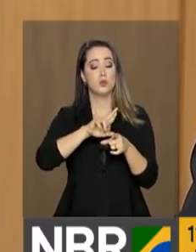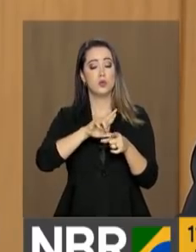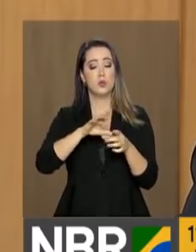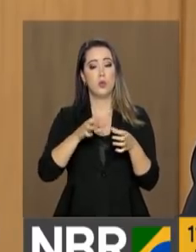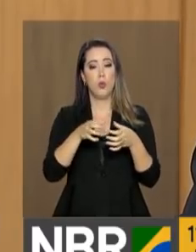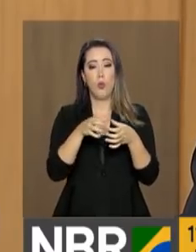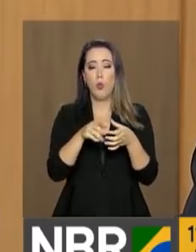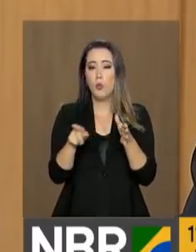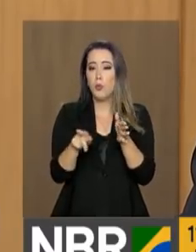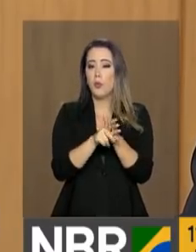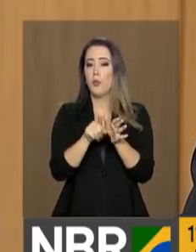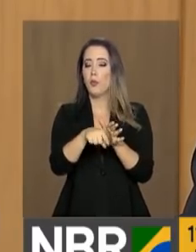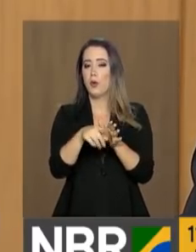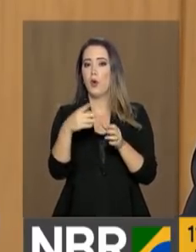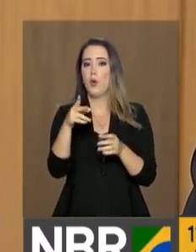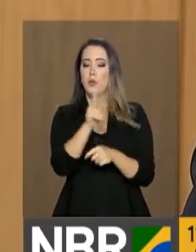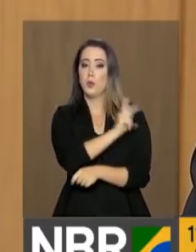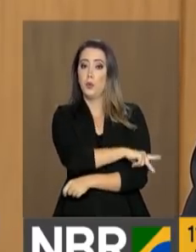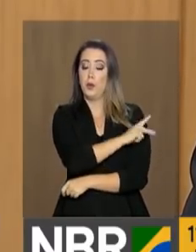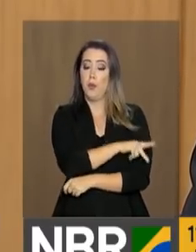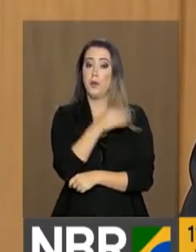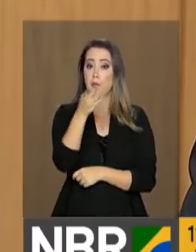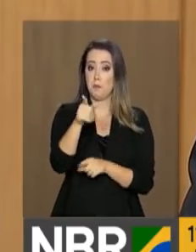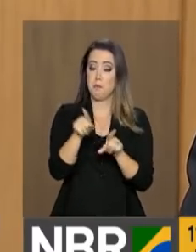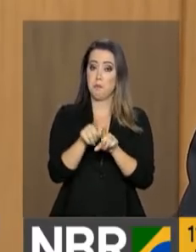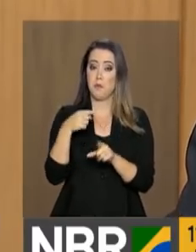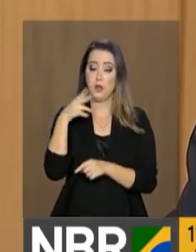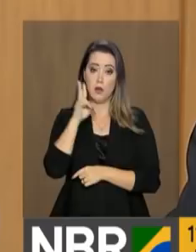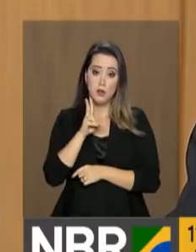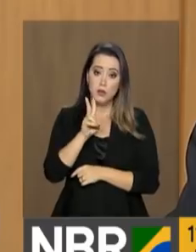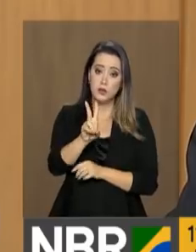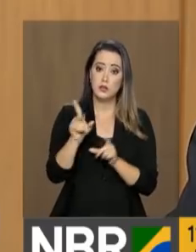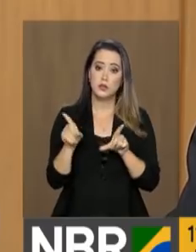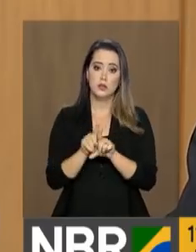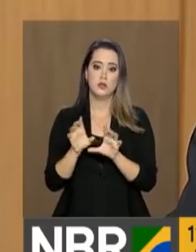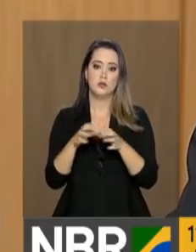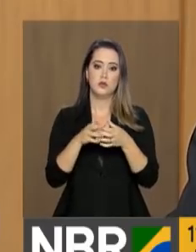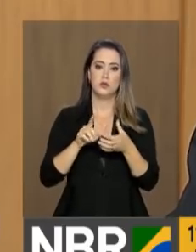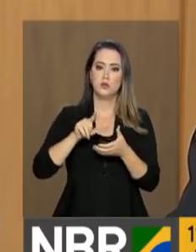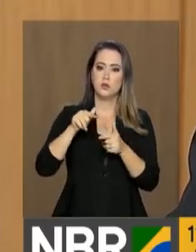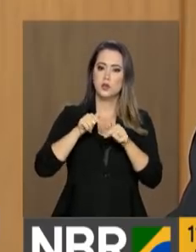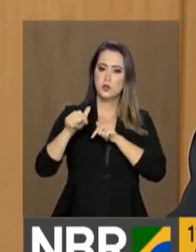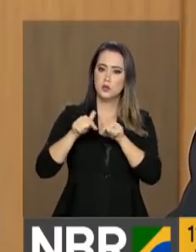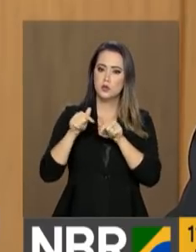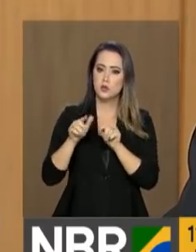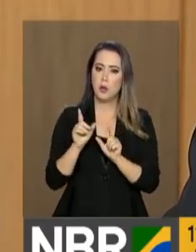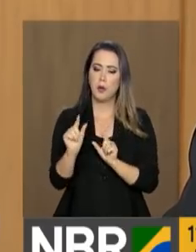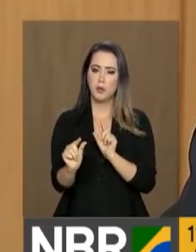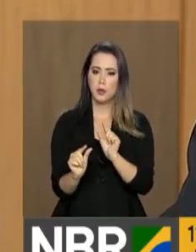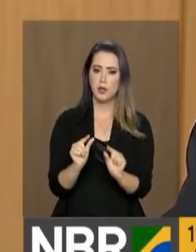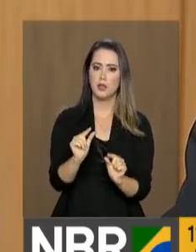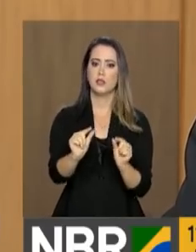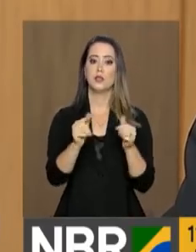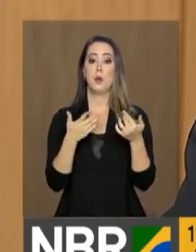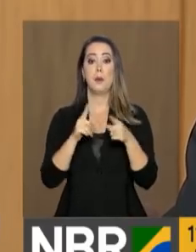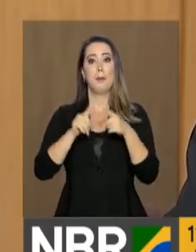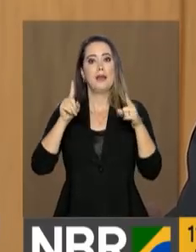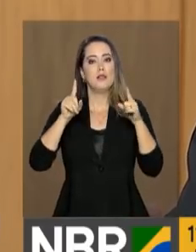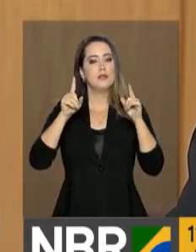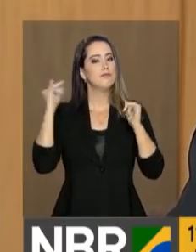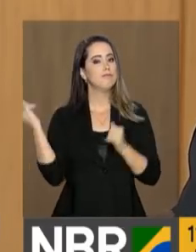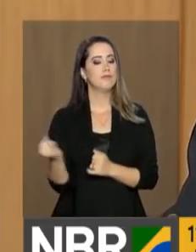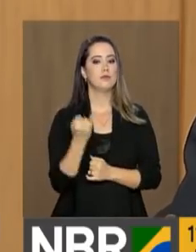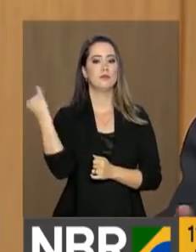eu verifico que a grandeza de certos gestos aparentemente pequenos mas que tem uma grande relevância